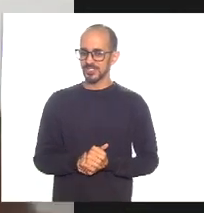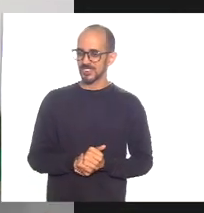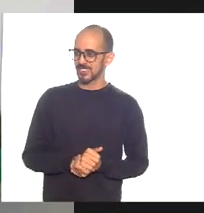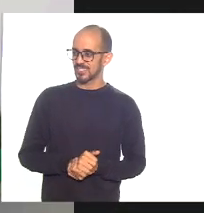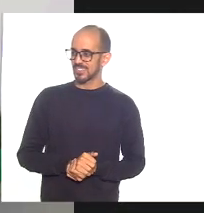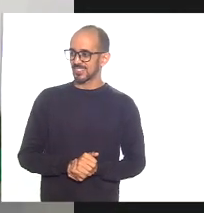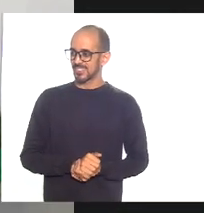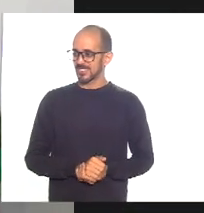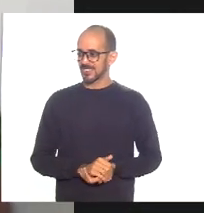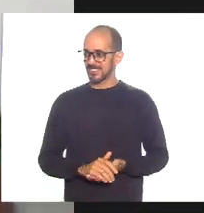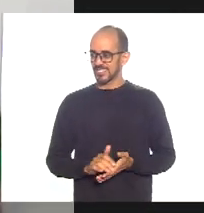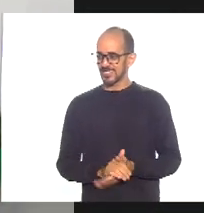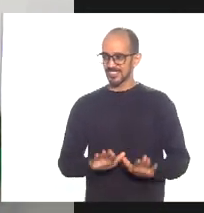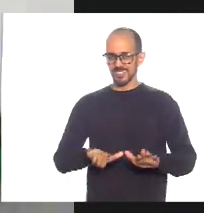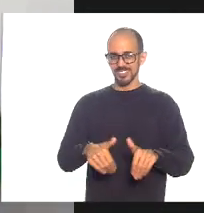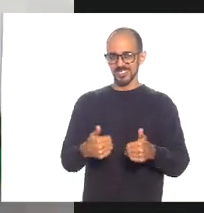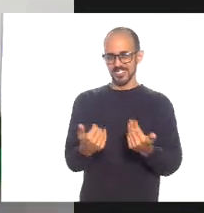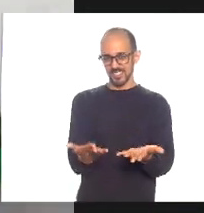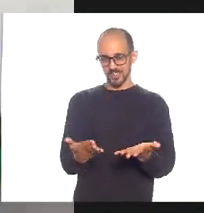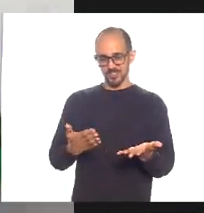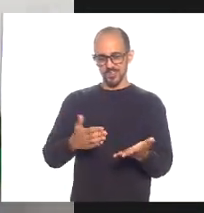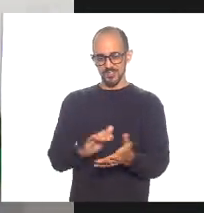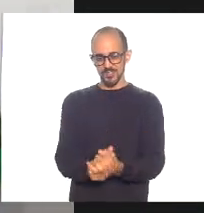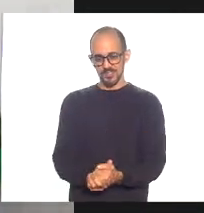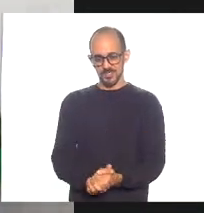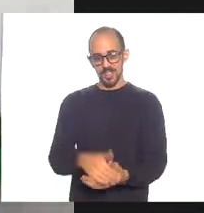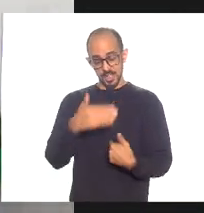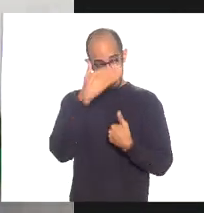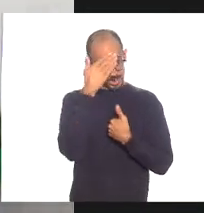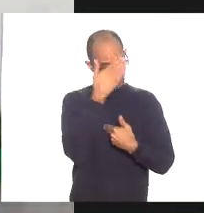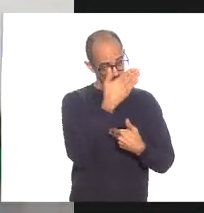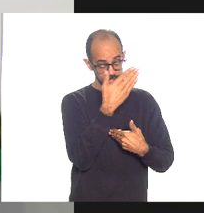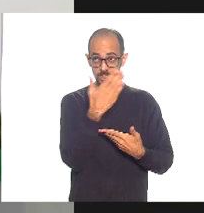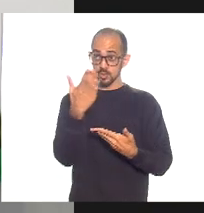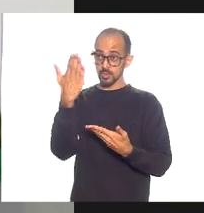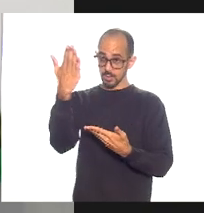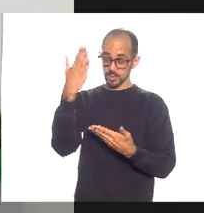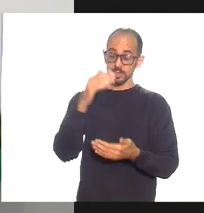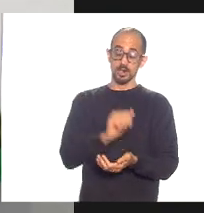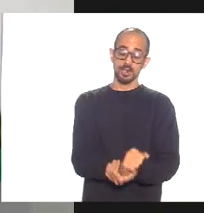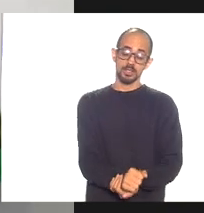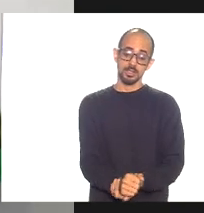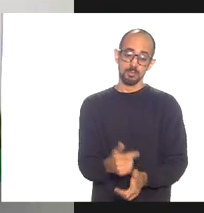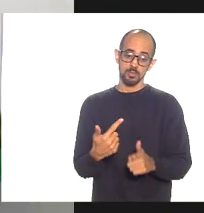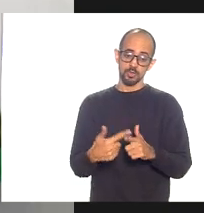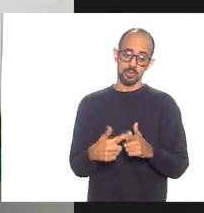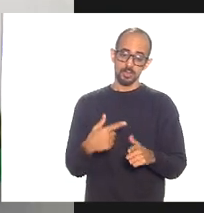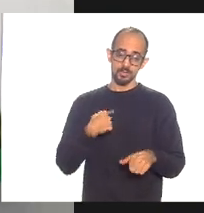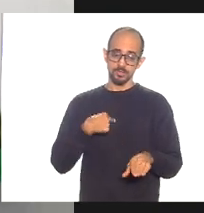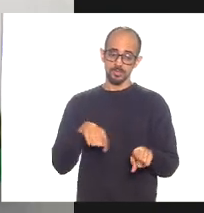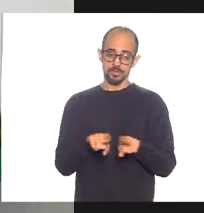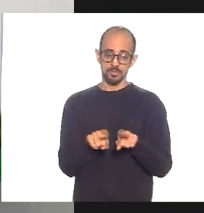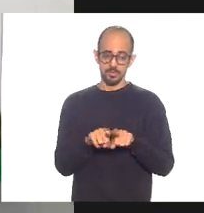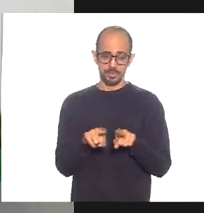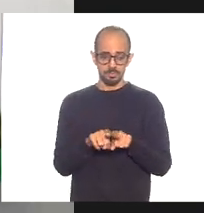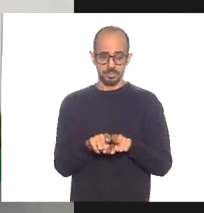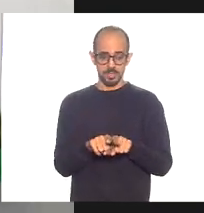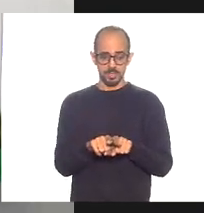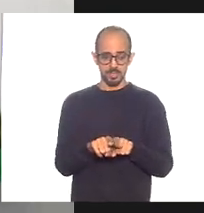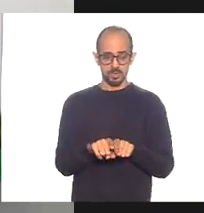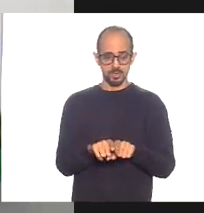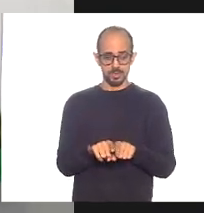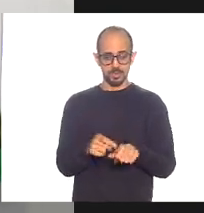senhor. Acho que agradeço Vossa Excelência, porque estou aqui também costurando